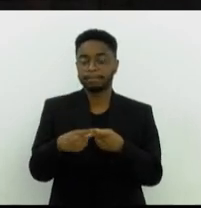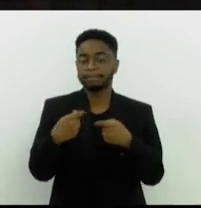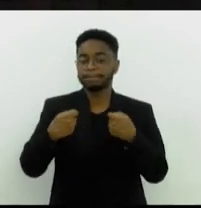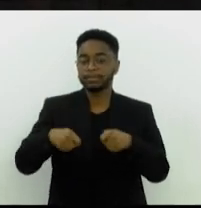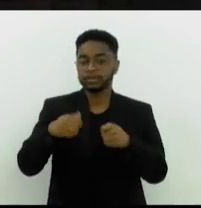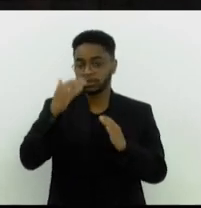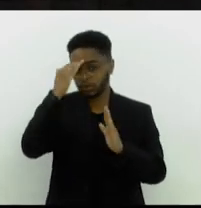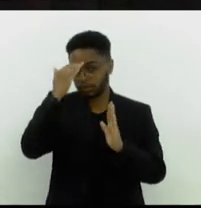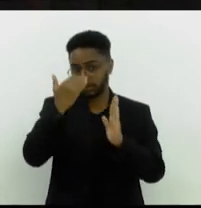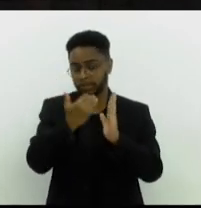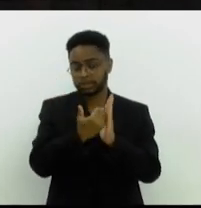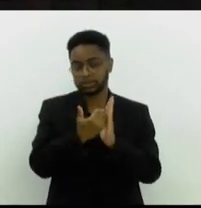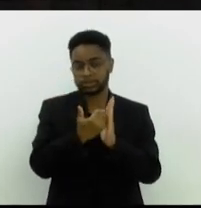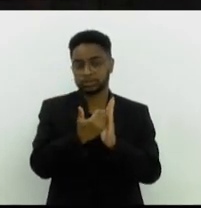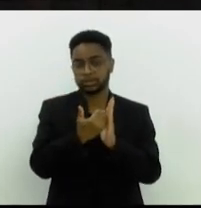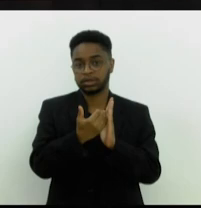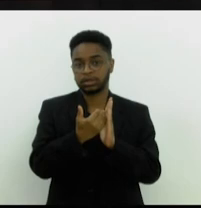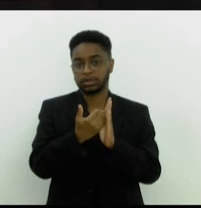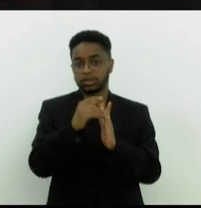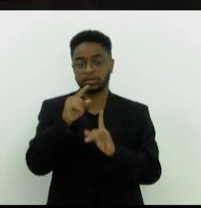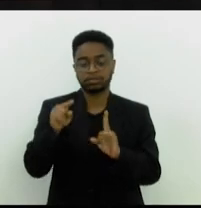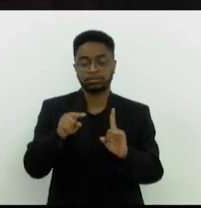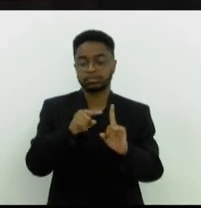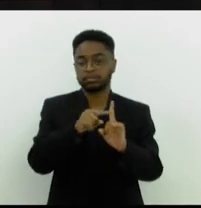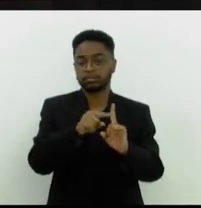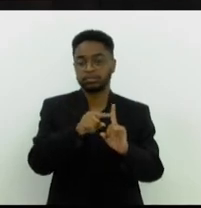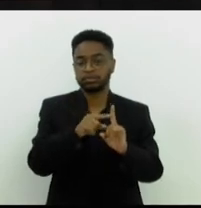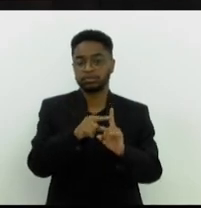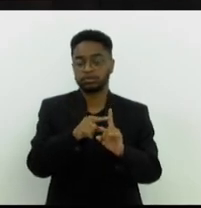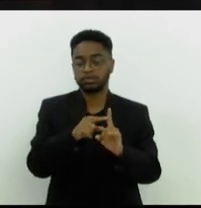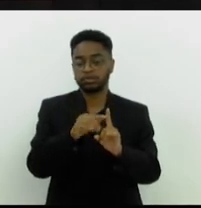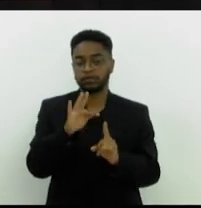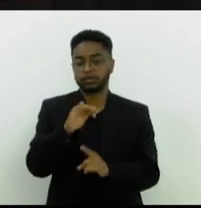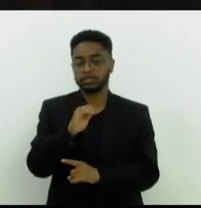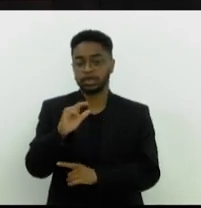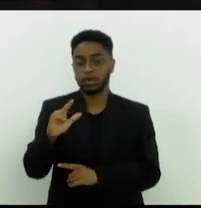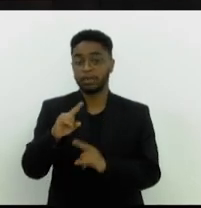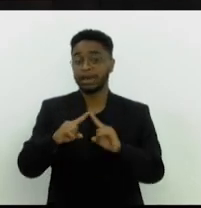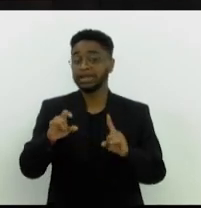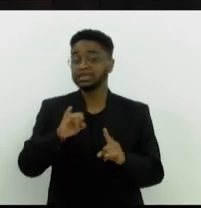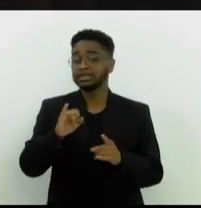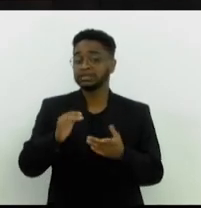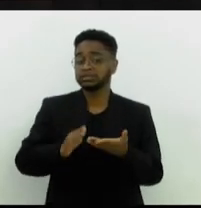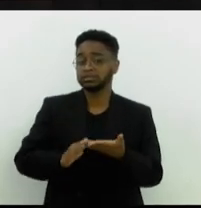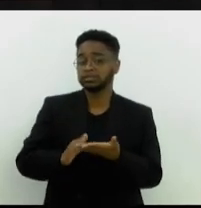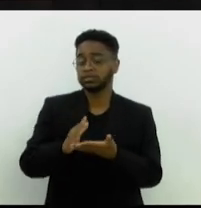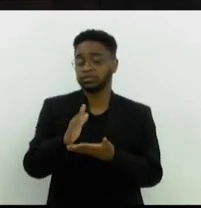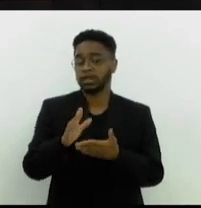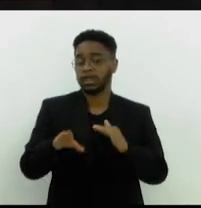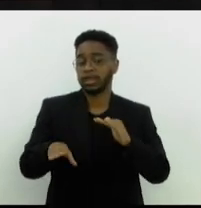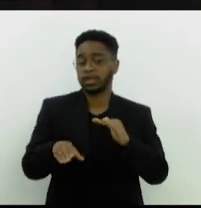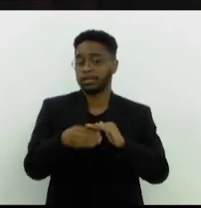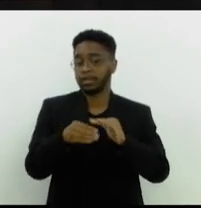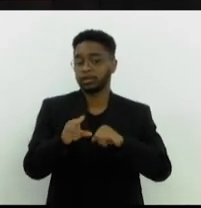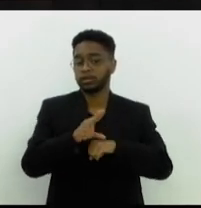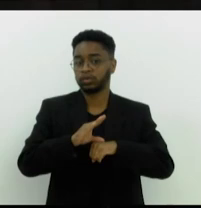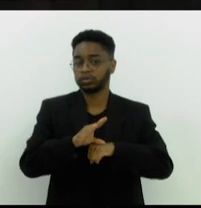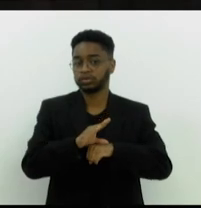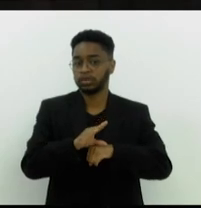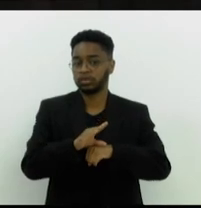cumprir a meta fiscal. E se essa emenda constitucional for aprovada? Emenda constitucional não